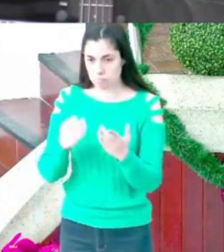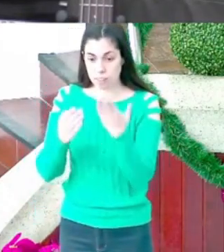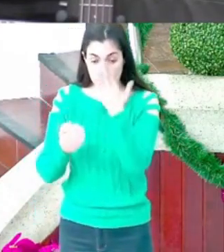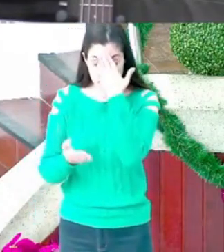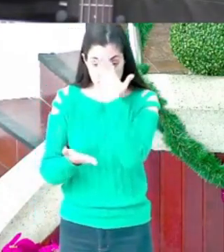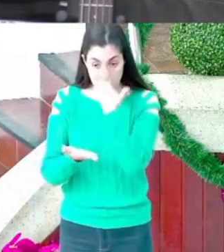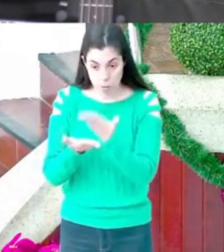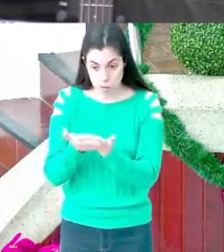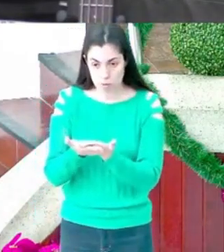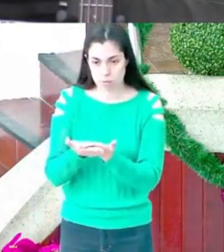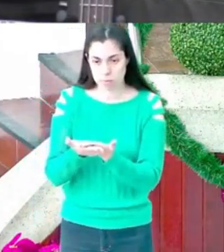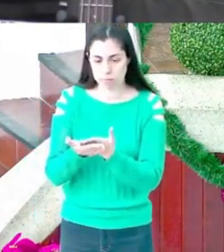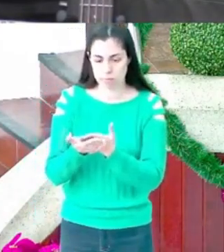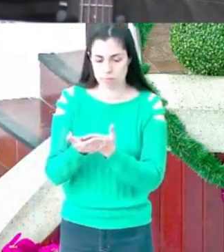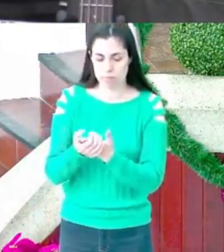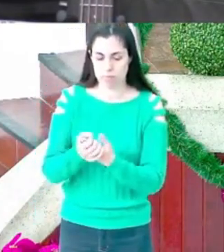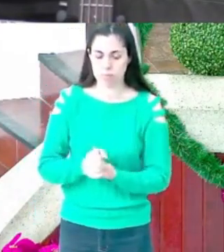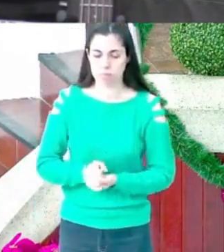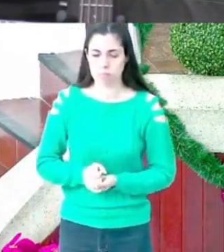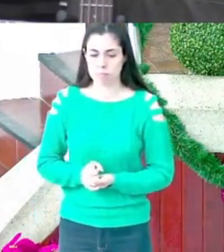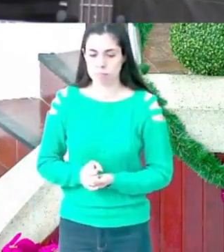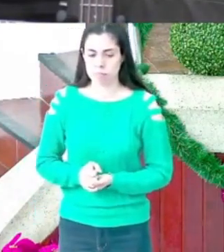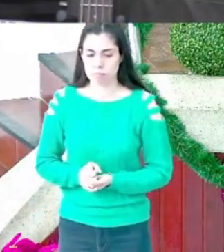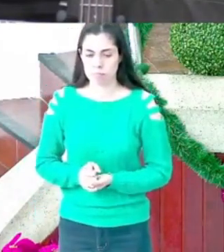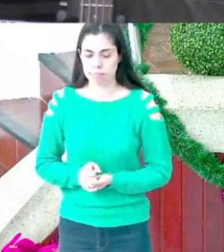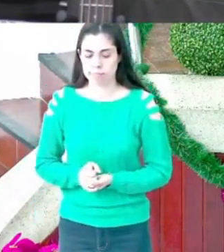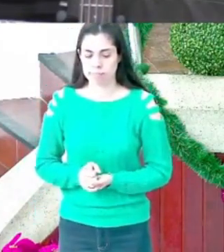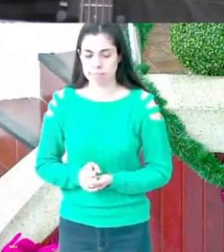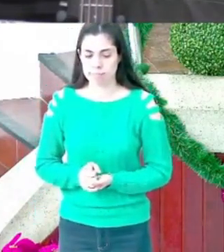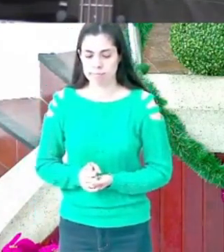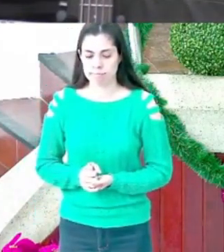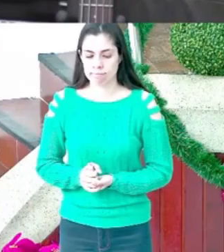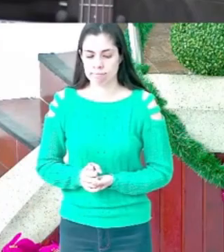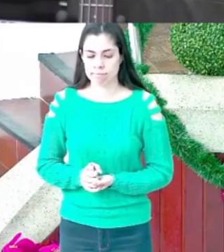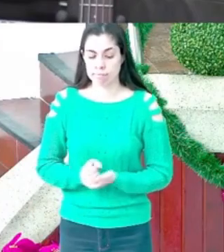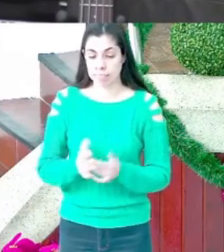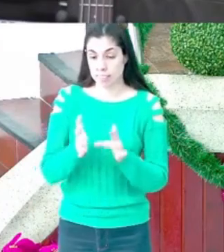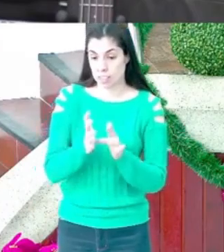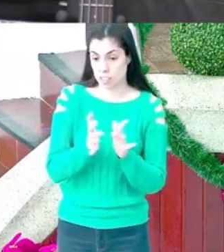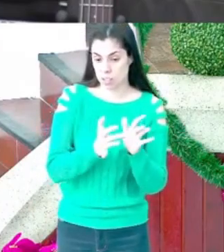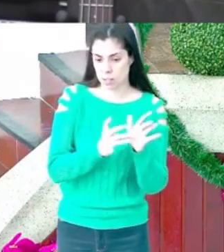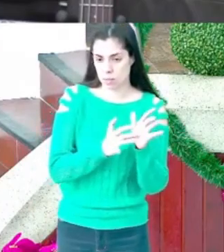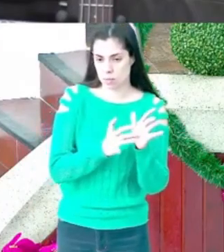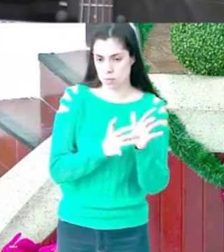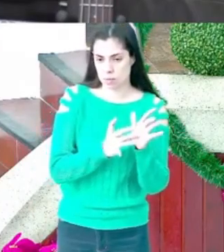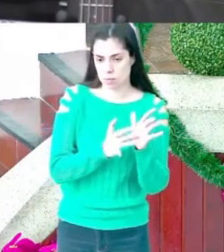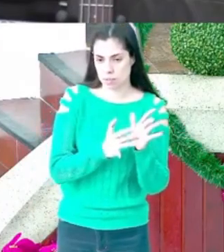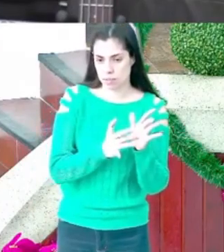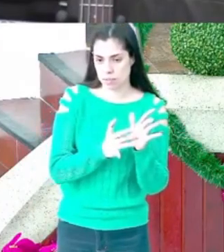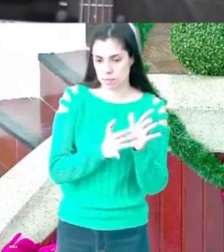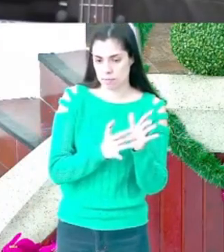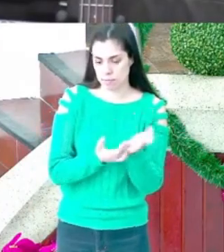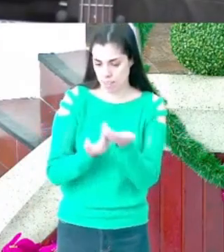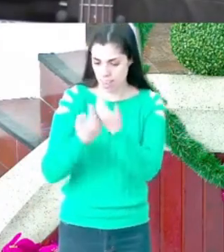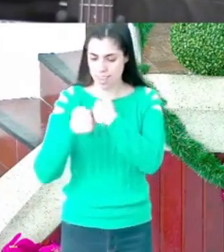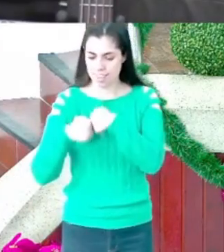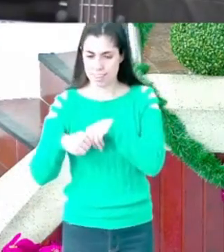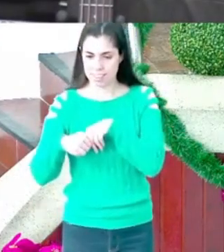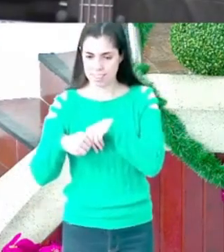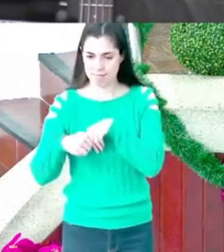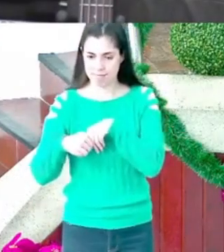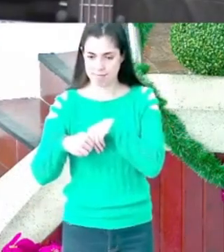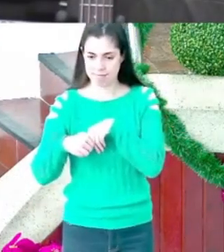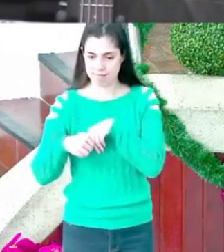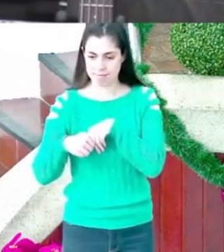Tendo Cristo vivendo em nós, sendo nós alvos dessa graça, sendo transformados